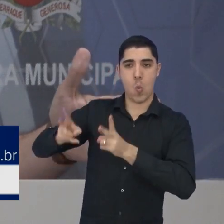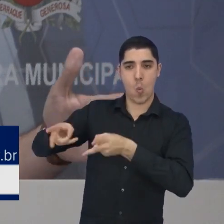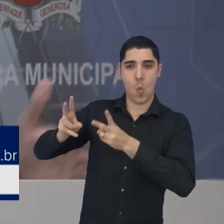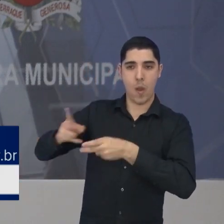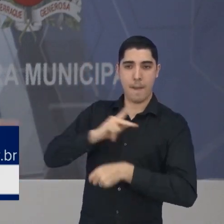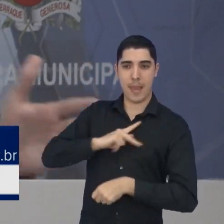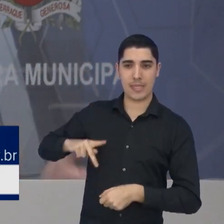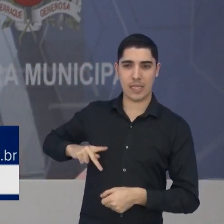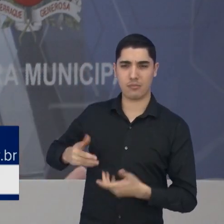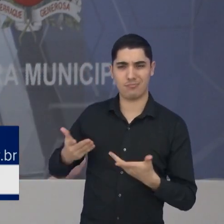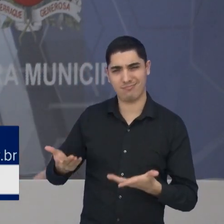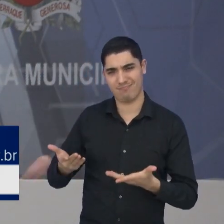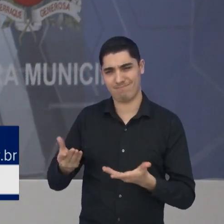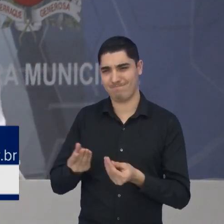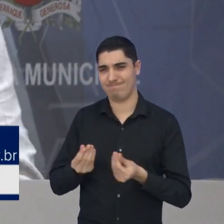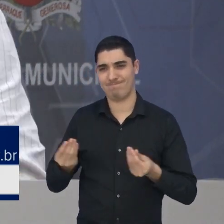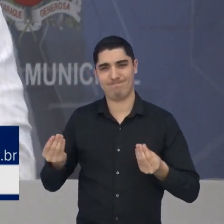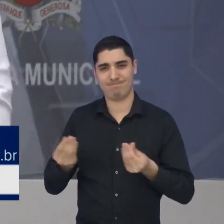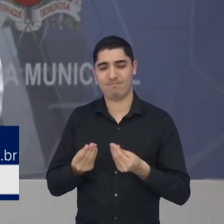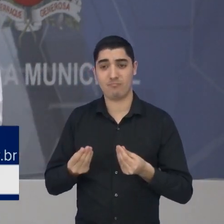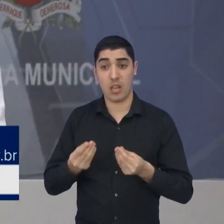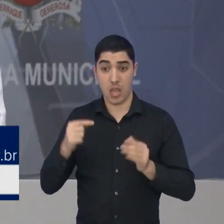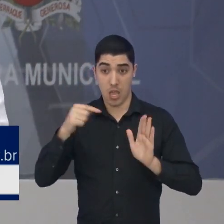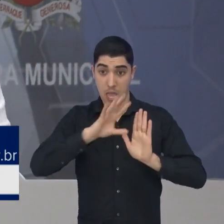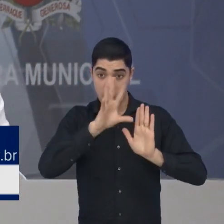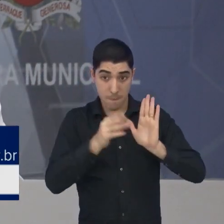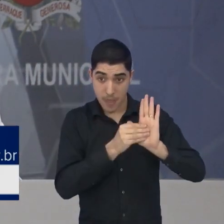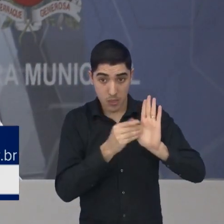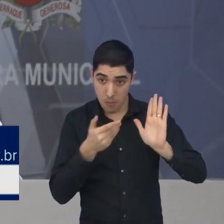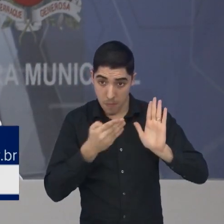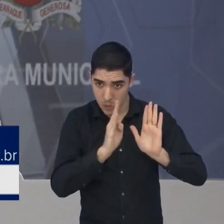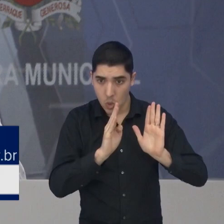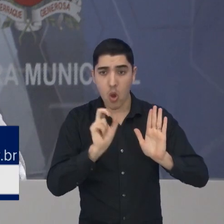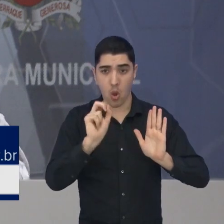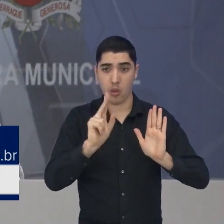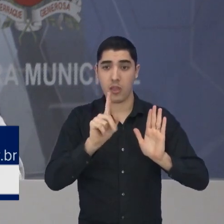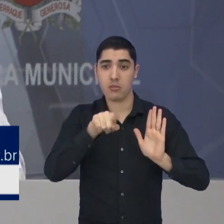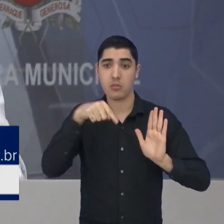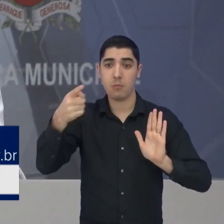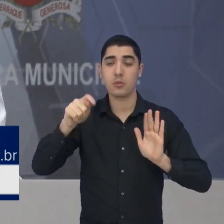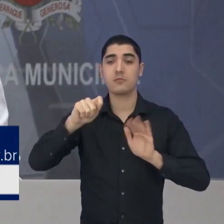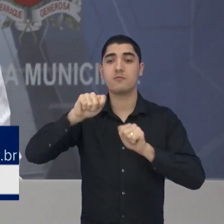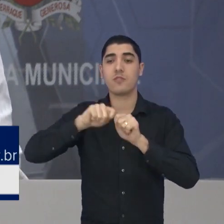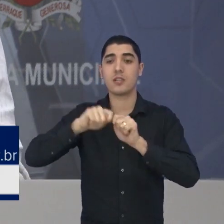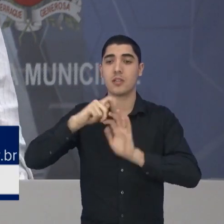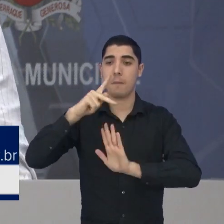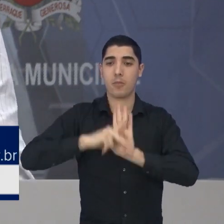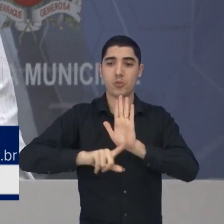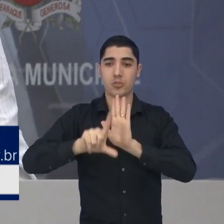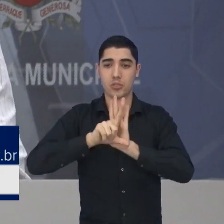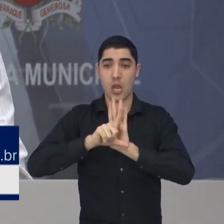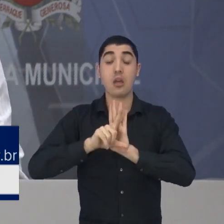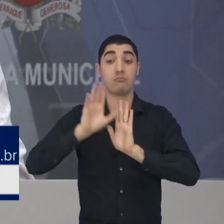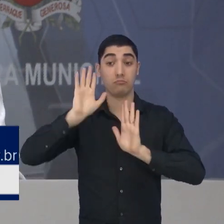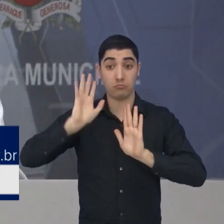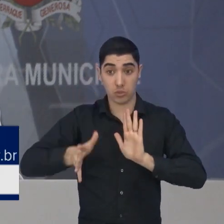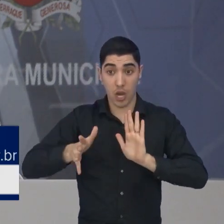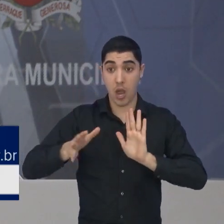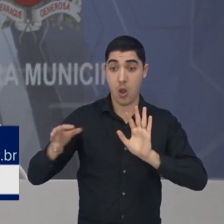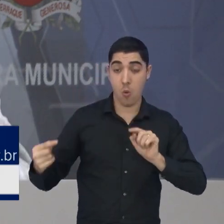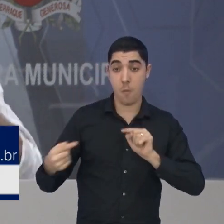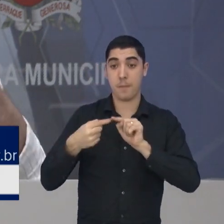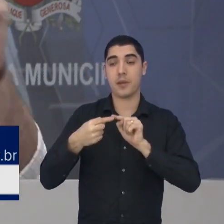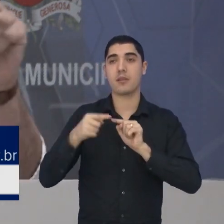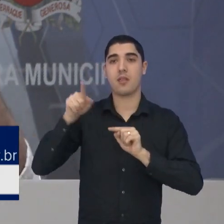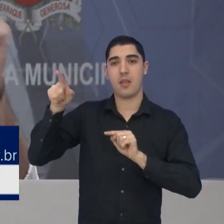uma recondução. Não foi possível por emenda, vai haver um projeto de lei, já com compromisso do governo em aprovar esse